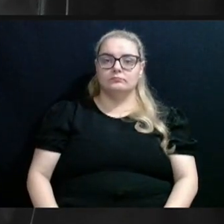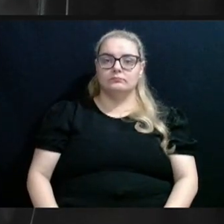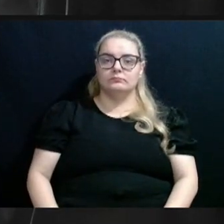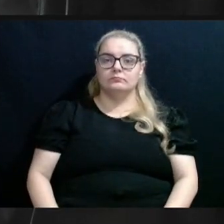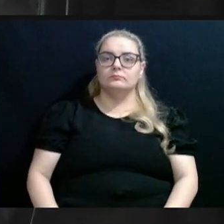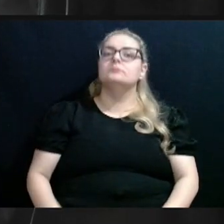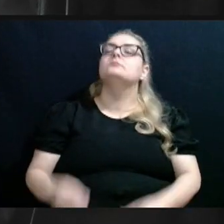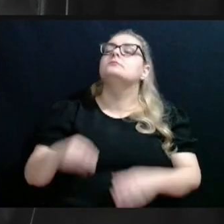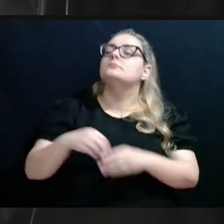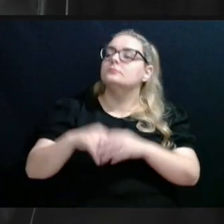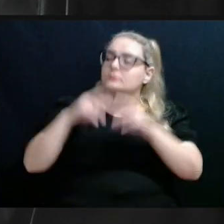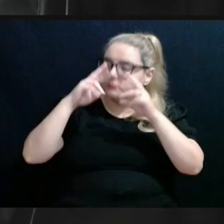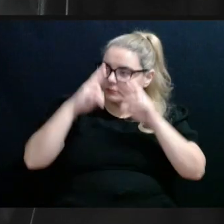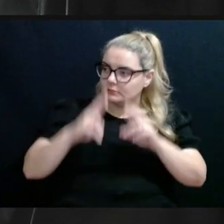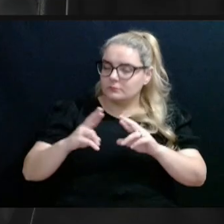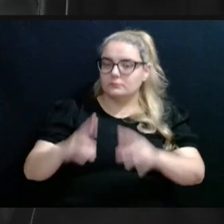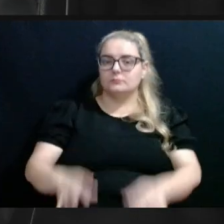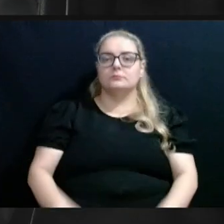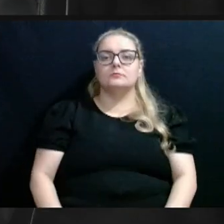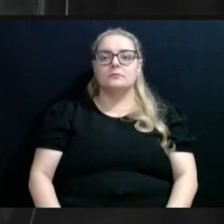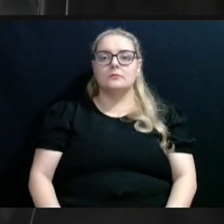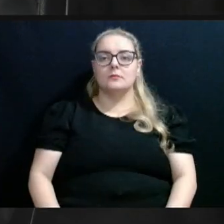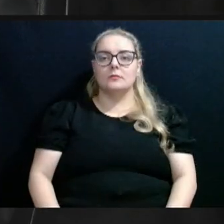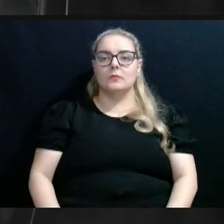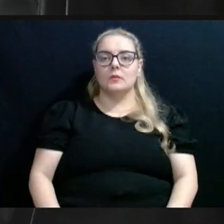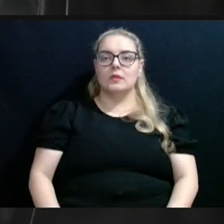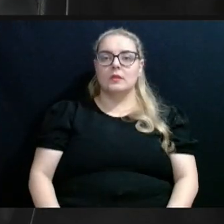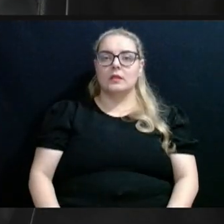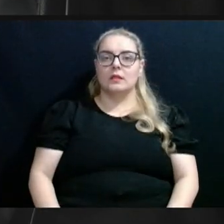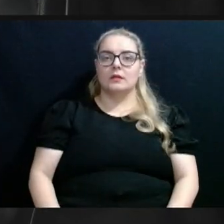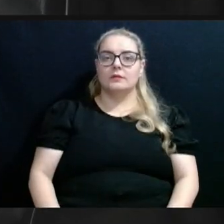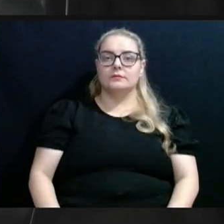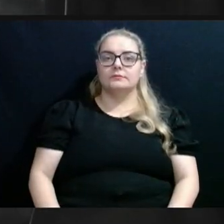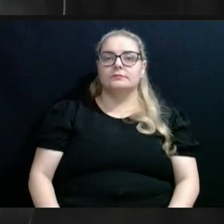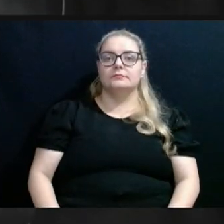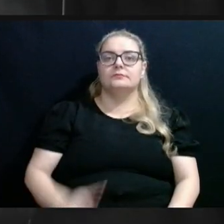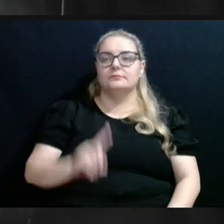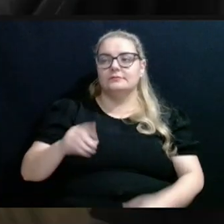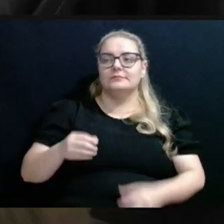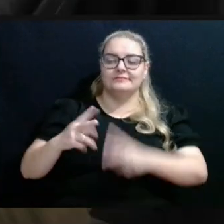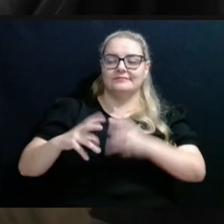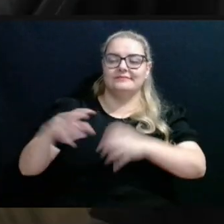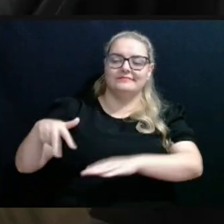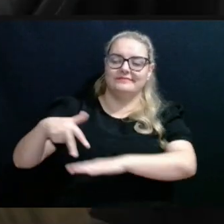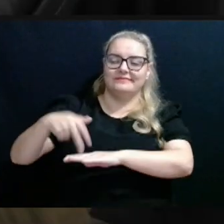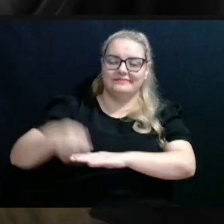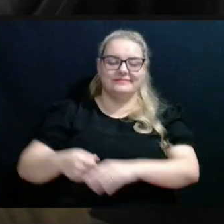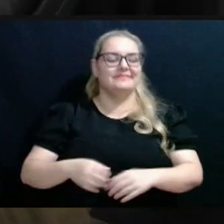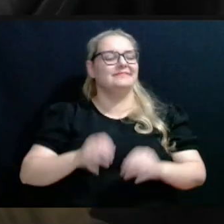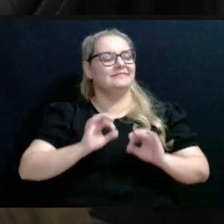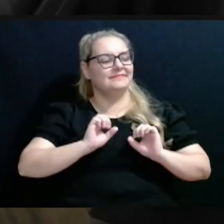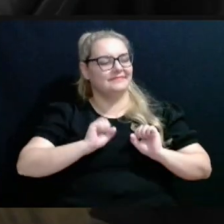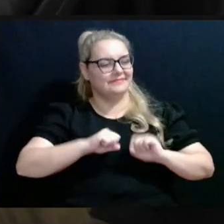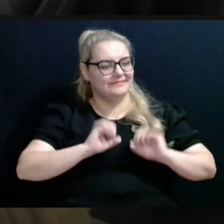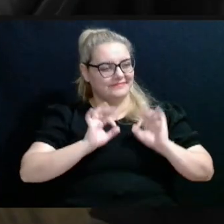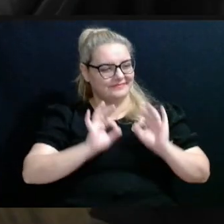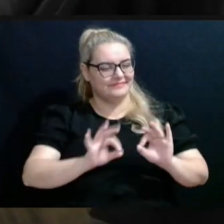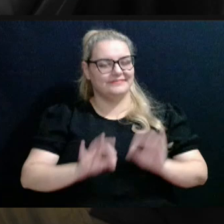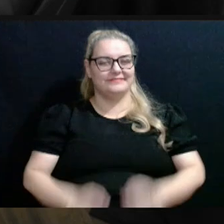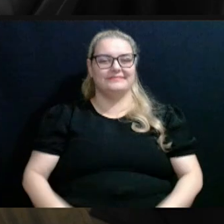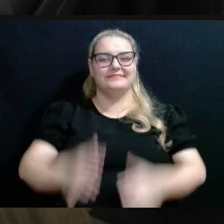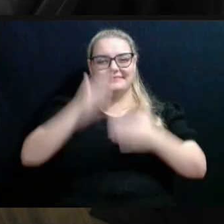sem levar a briga no plenário. Ao extremo, né? Tá certo, então, vereador, muito obrigada pela